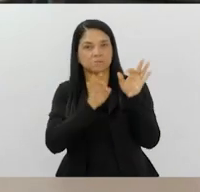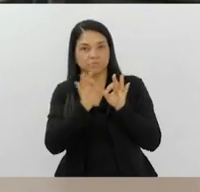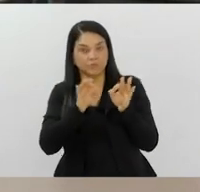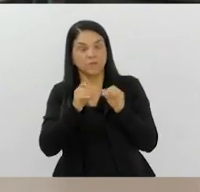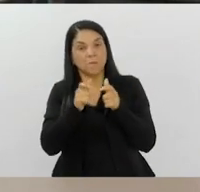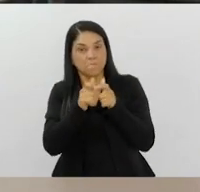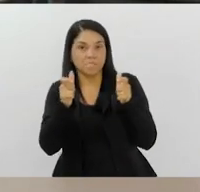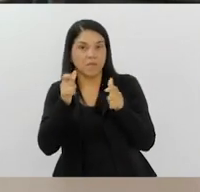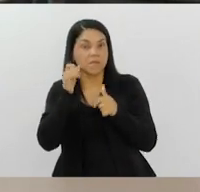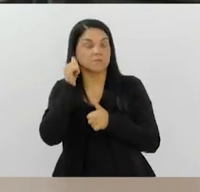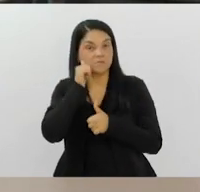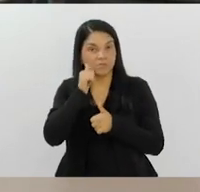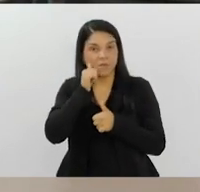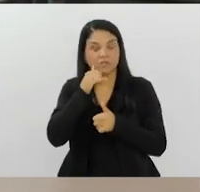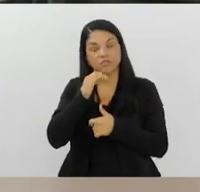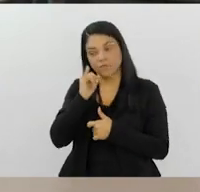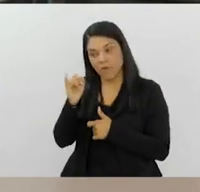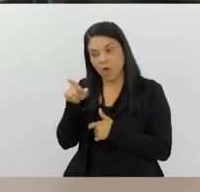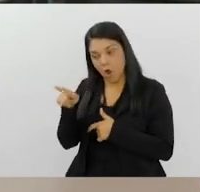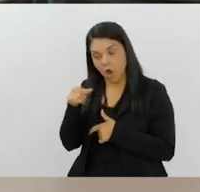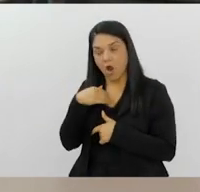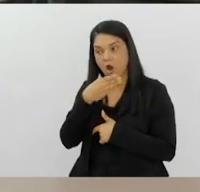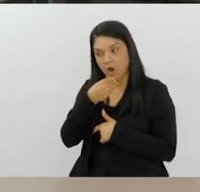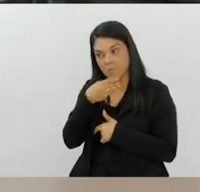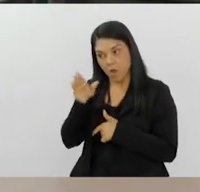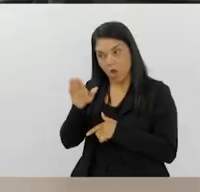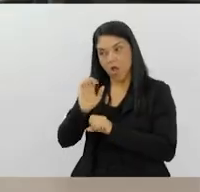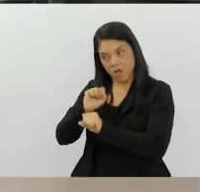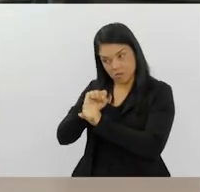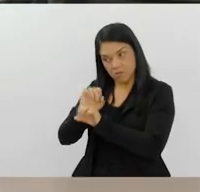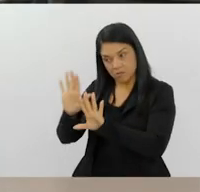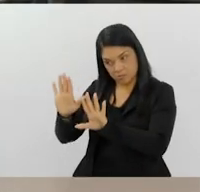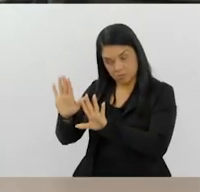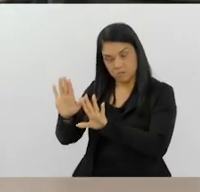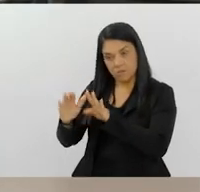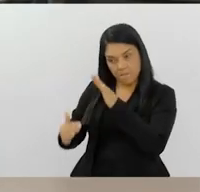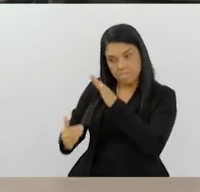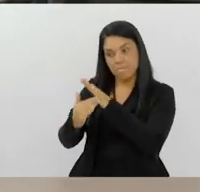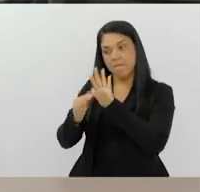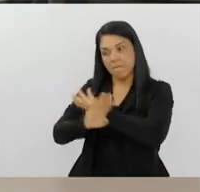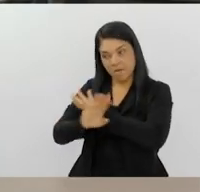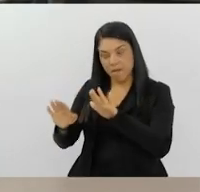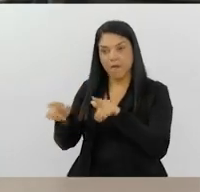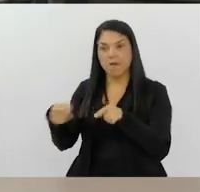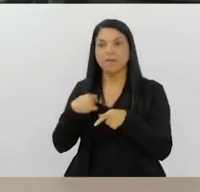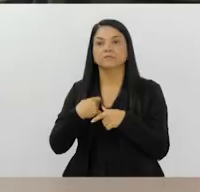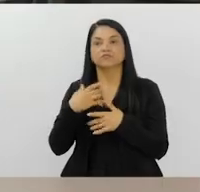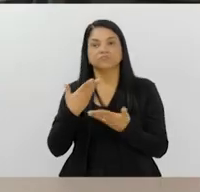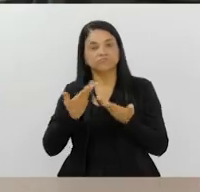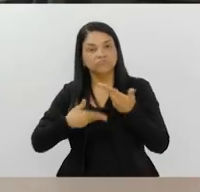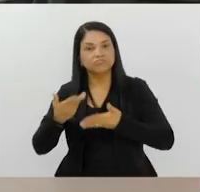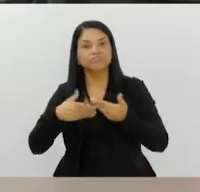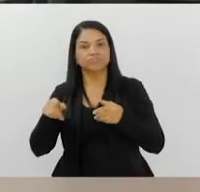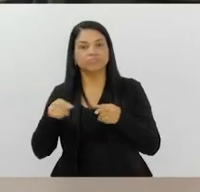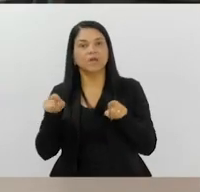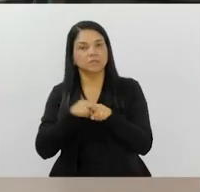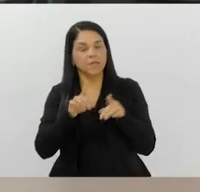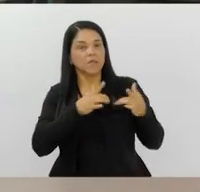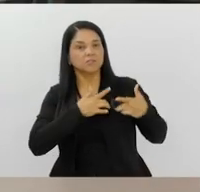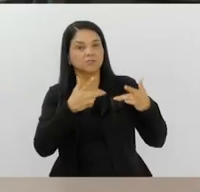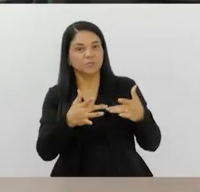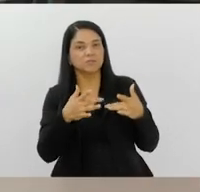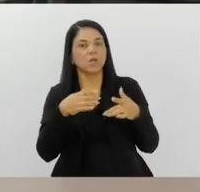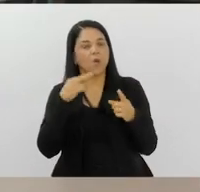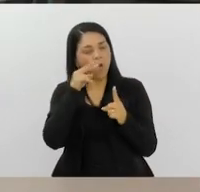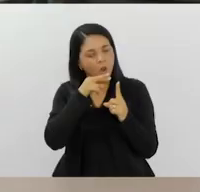mulher aí a gente fala pros caras Dar Uma segurada na onda e pensar um pouco mais e aí automaticamente a gente aqui tá à disposição para começar